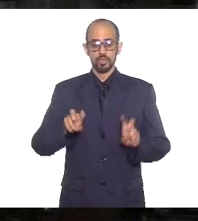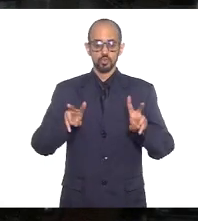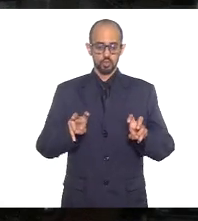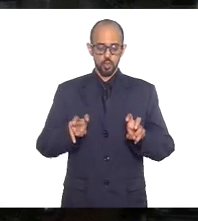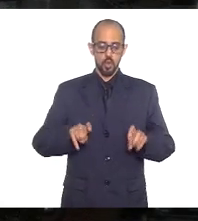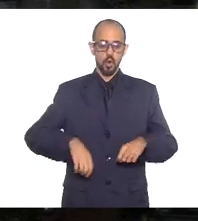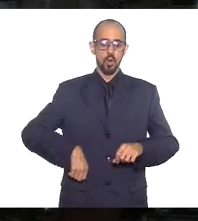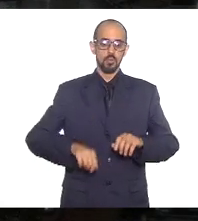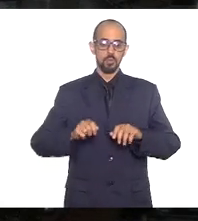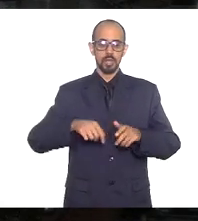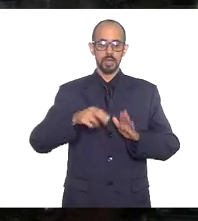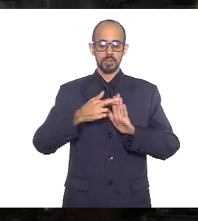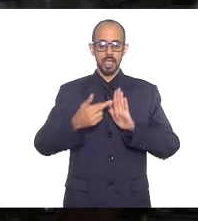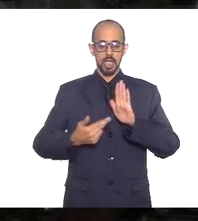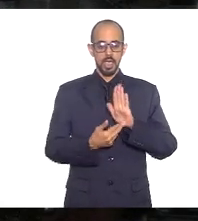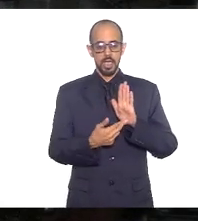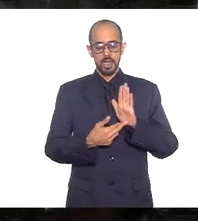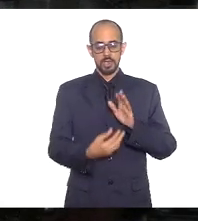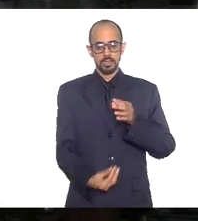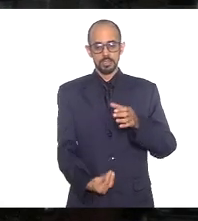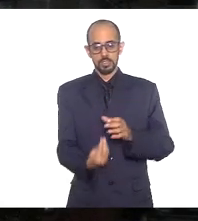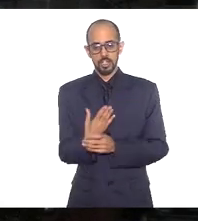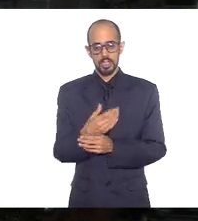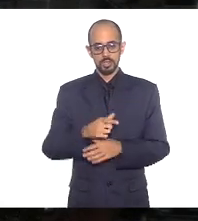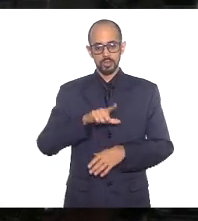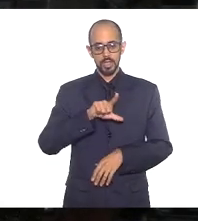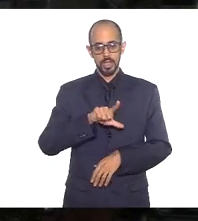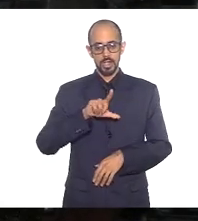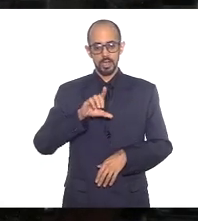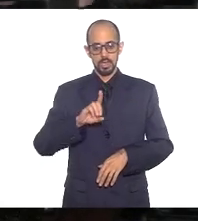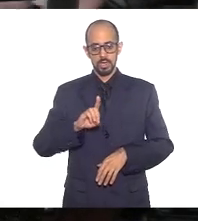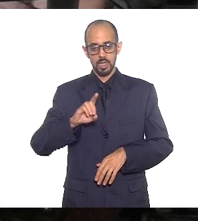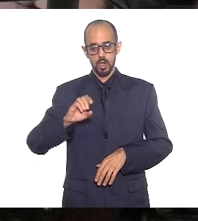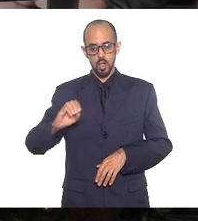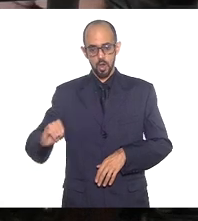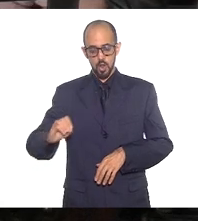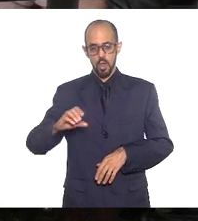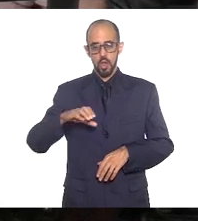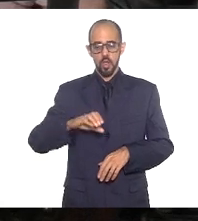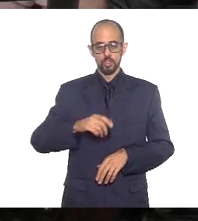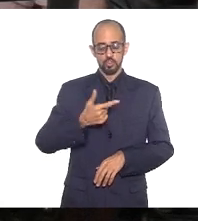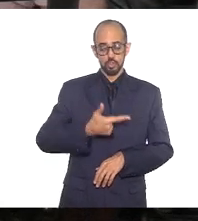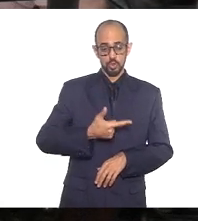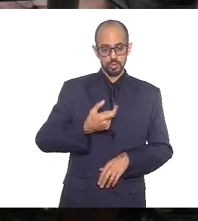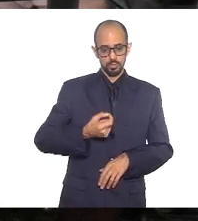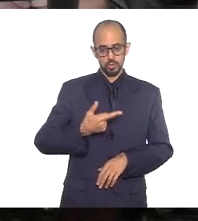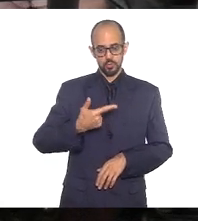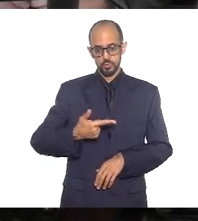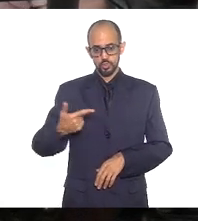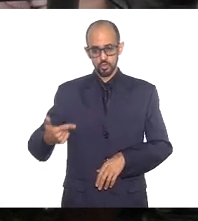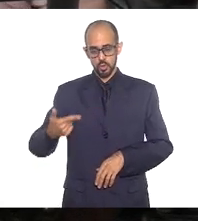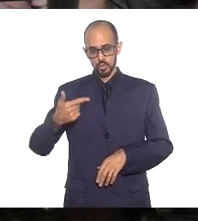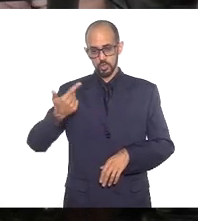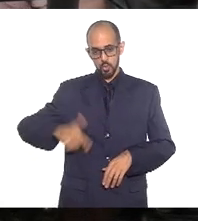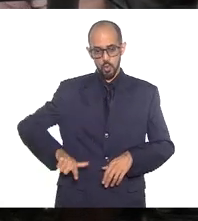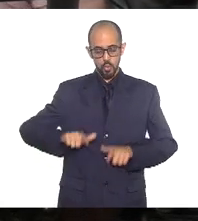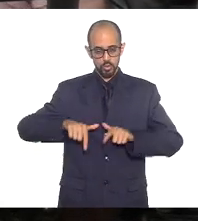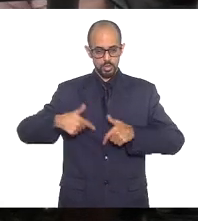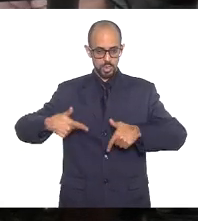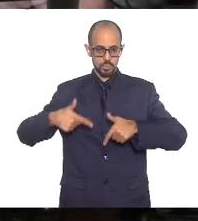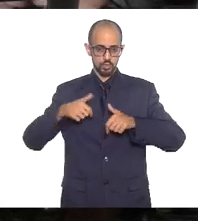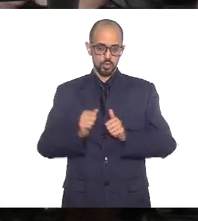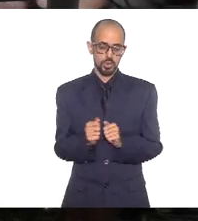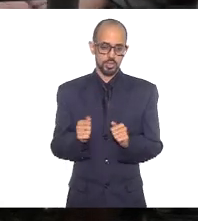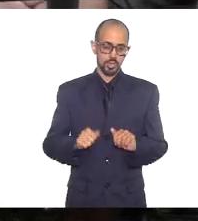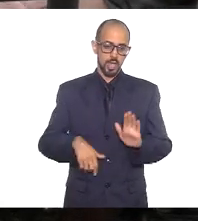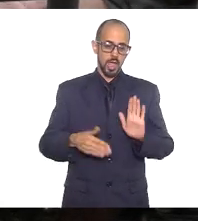as diretrizes para a elaboração da Lei do Orçamento Anual de 2022 e da outras providências. A apreciação do